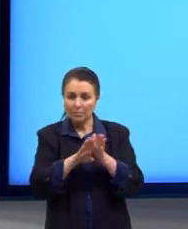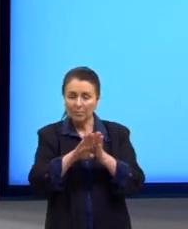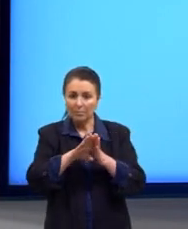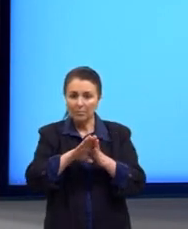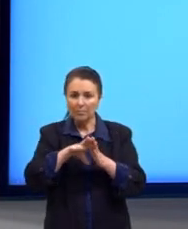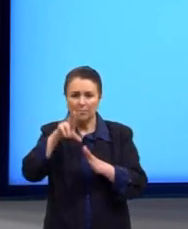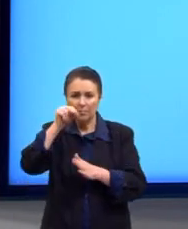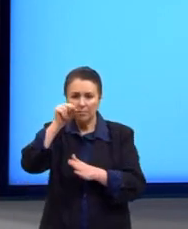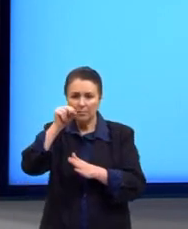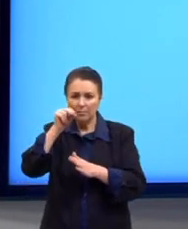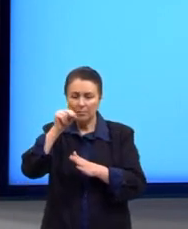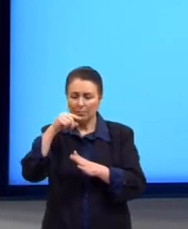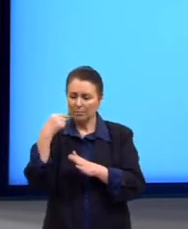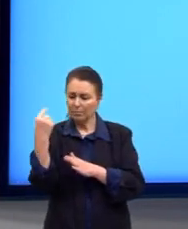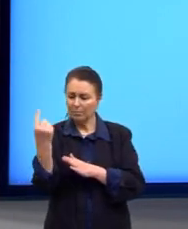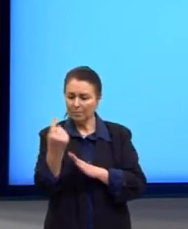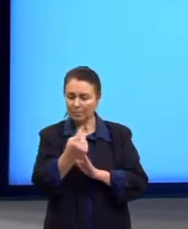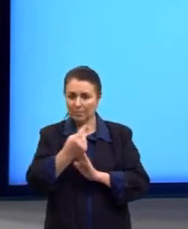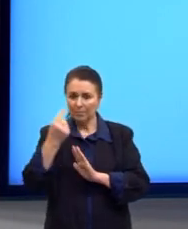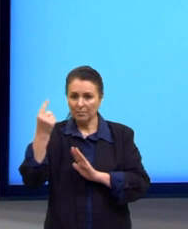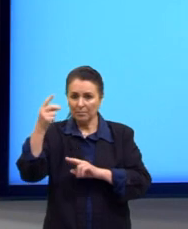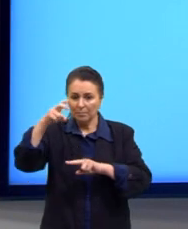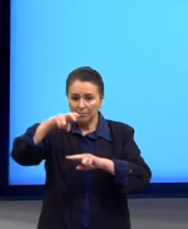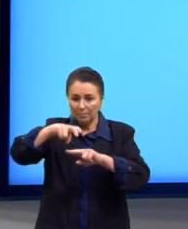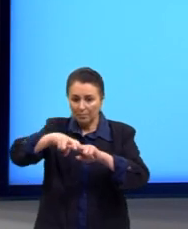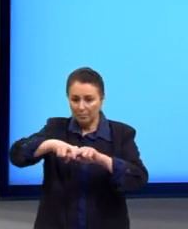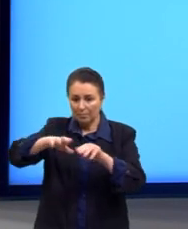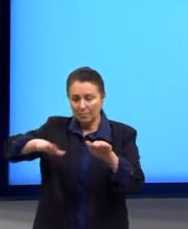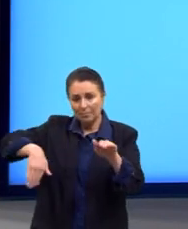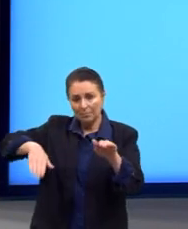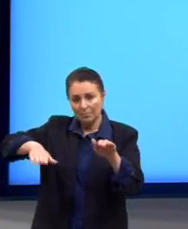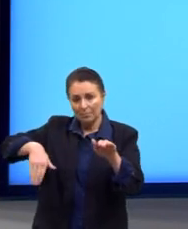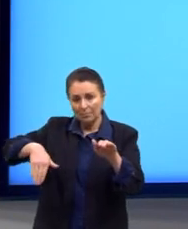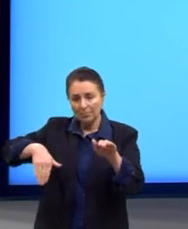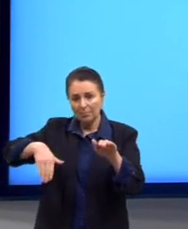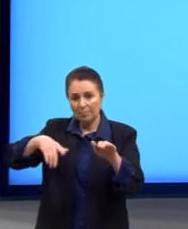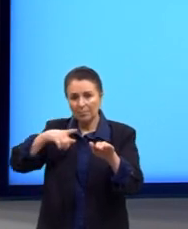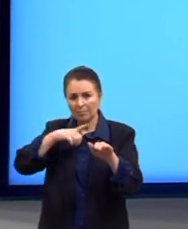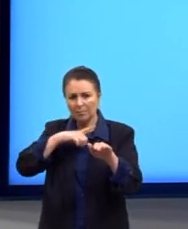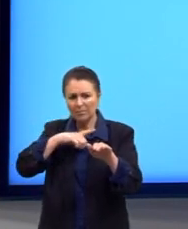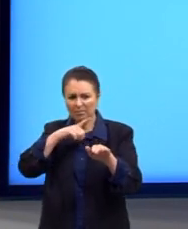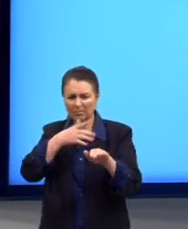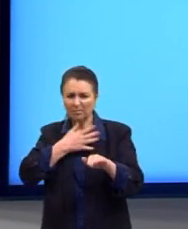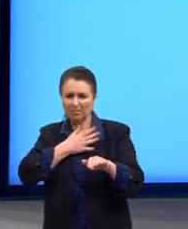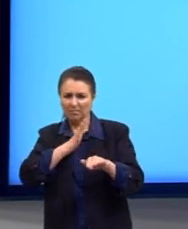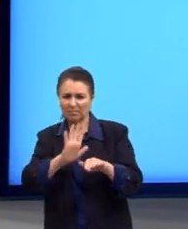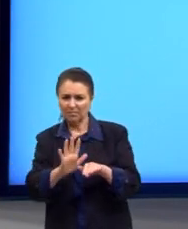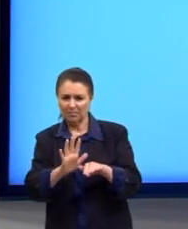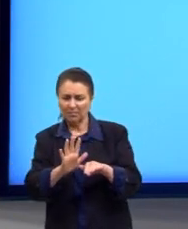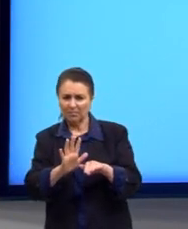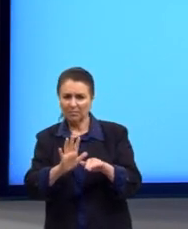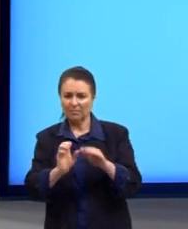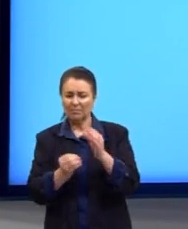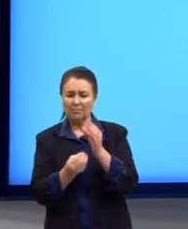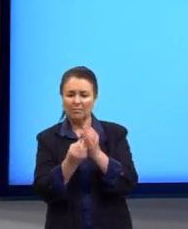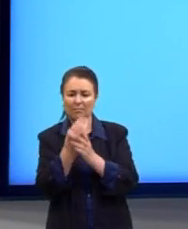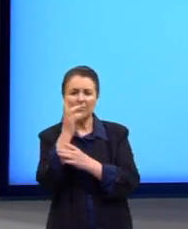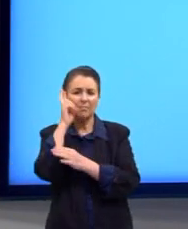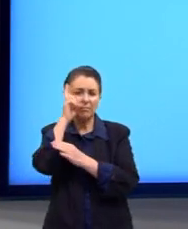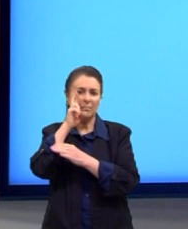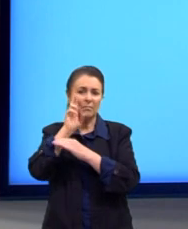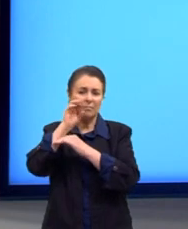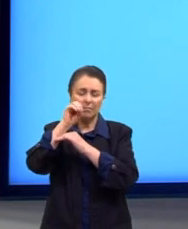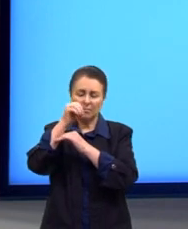garças da meia volta senta na beira da praia e o Cuitelinho não gosta que o botão da Rosa caia